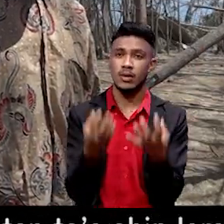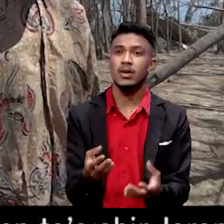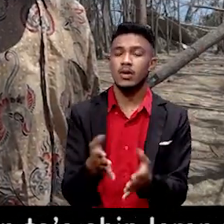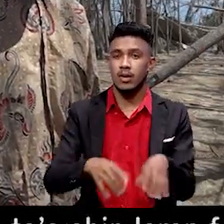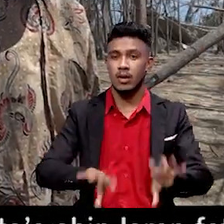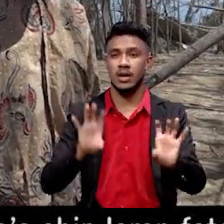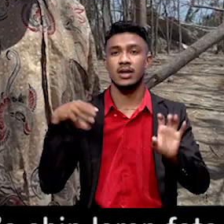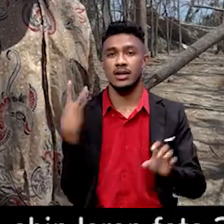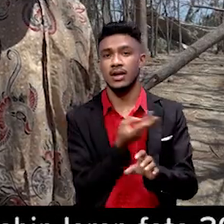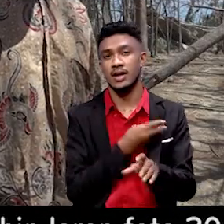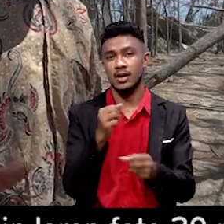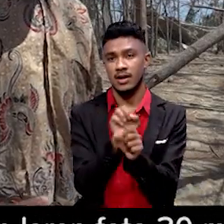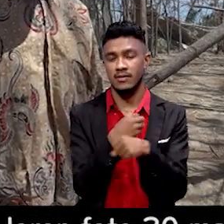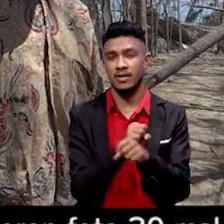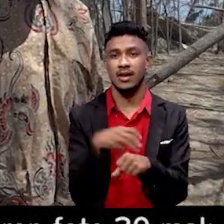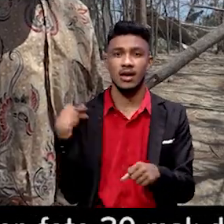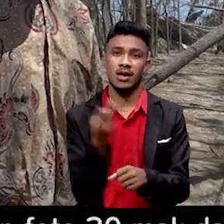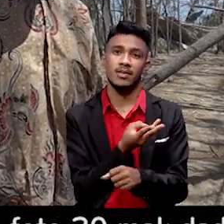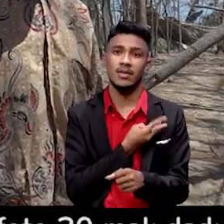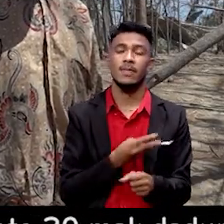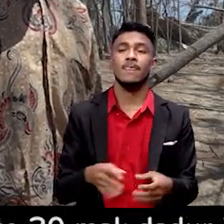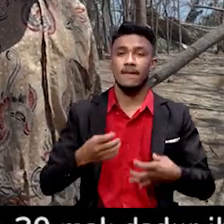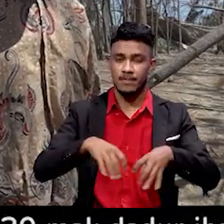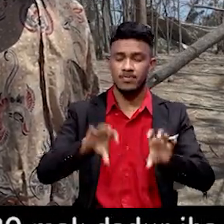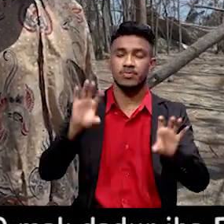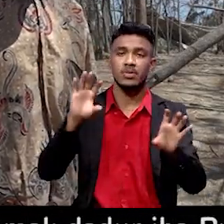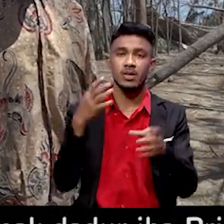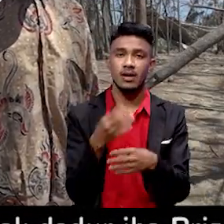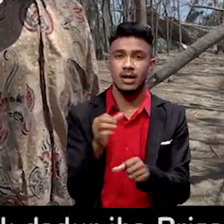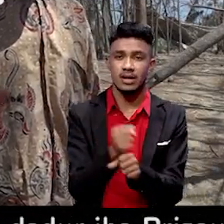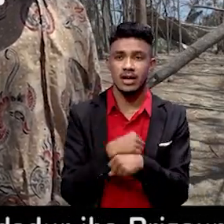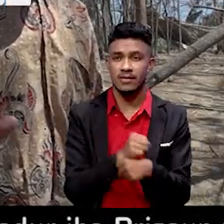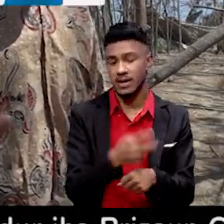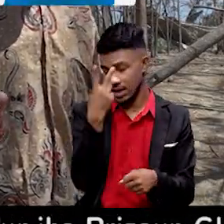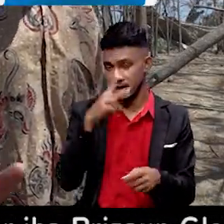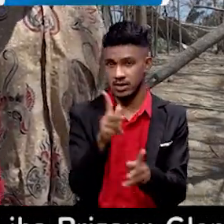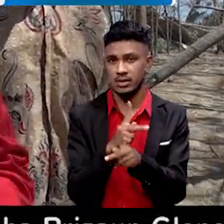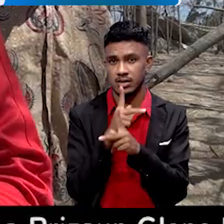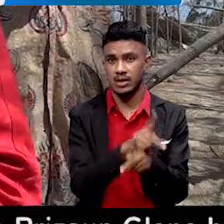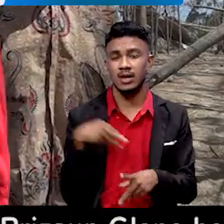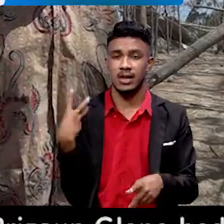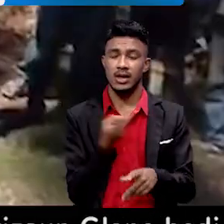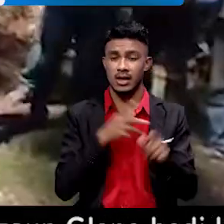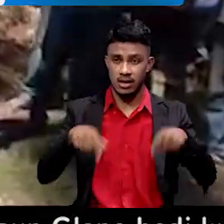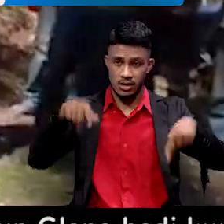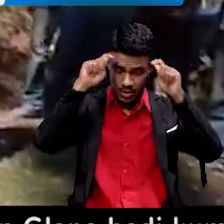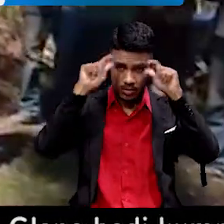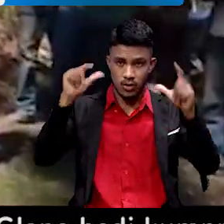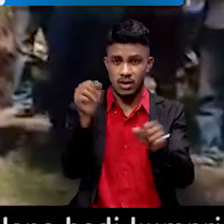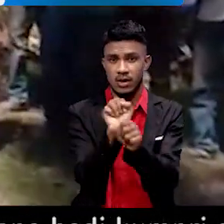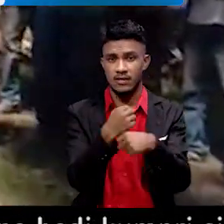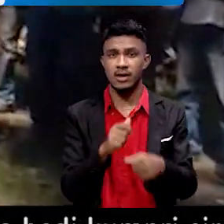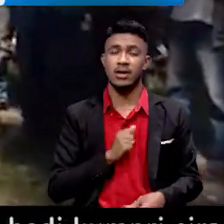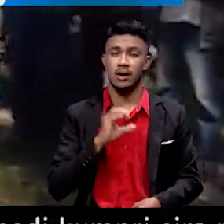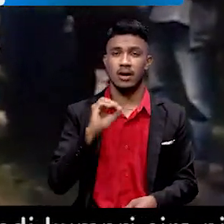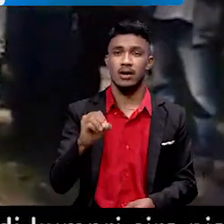Maca? A mim, organiza mal, cuida café, não cuida café. Também, sim. Café, e a café e a Timor, Mosia, Ainar, Mosia,